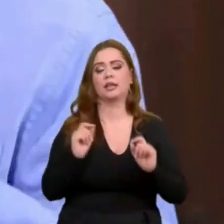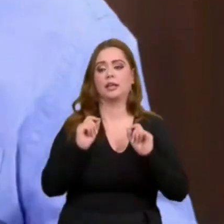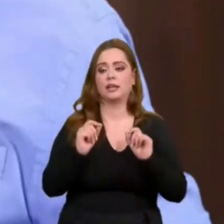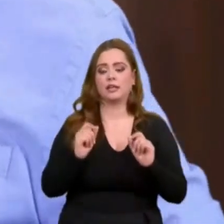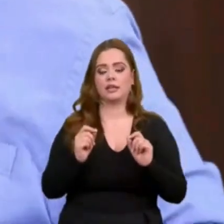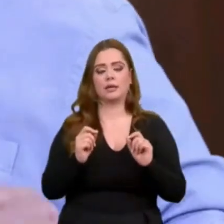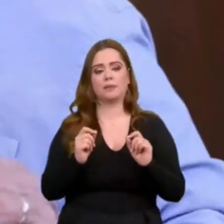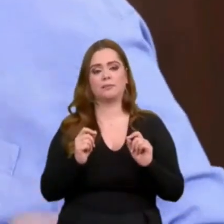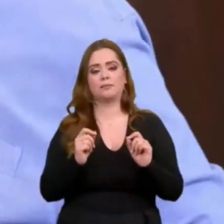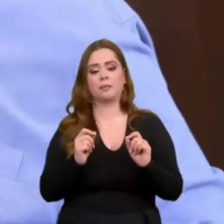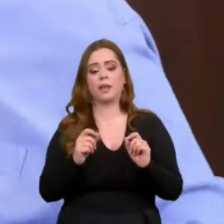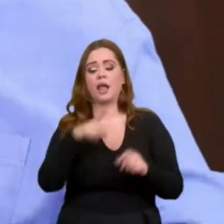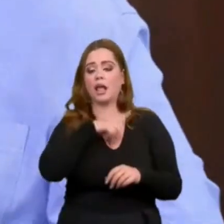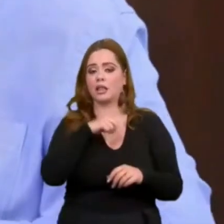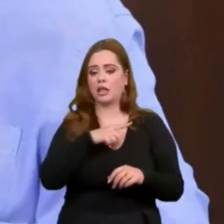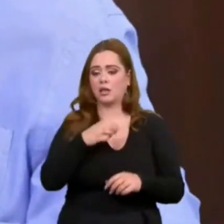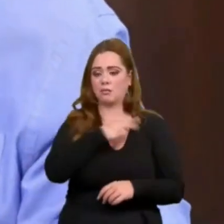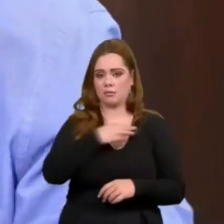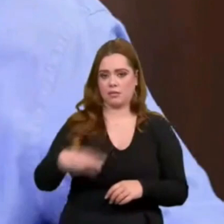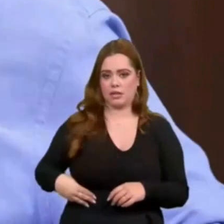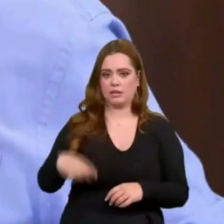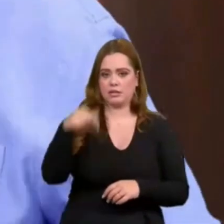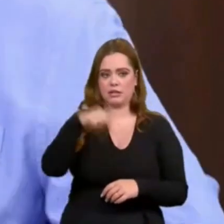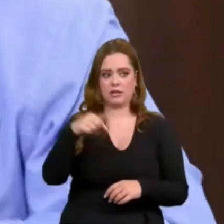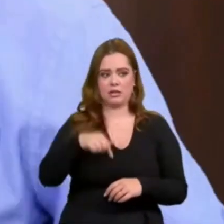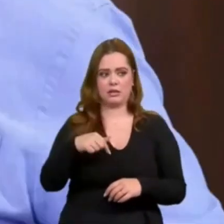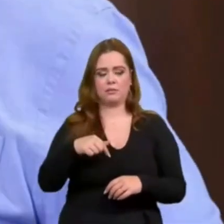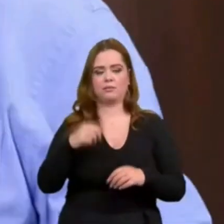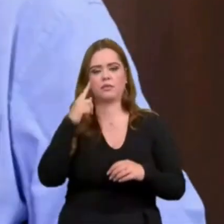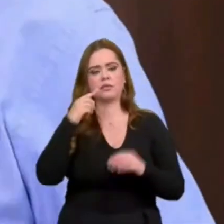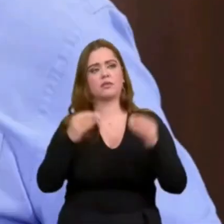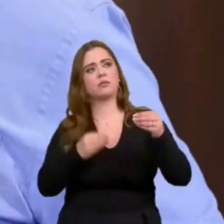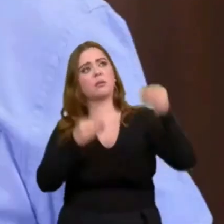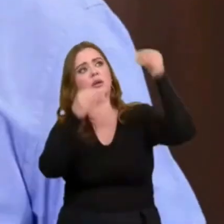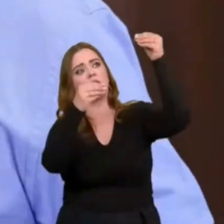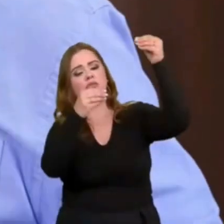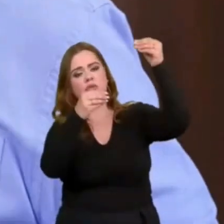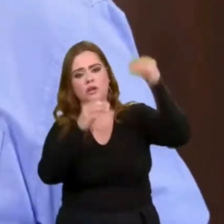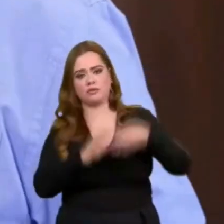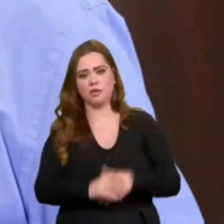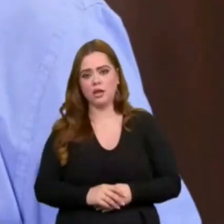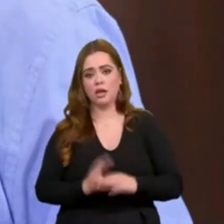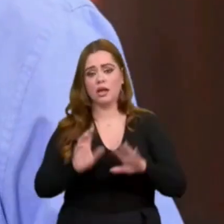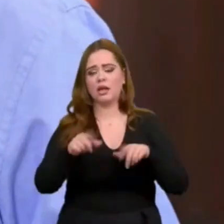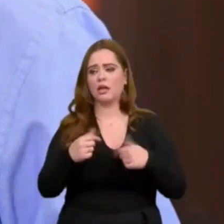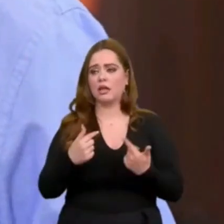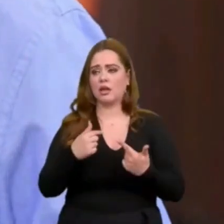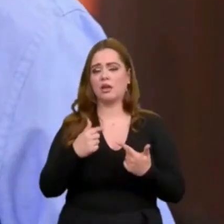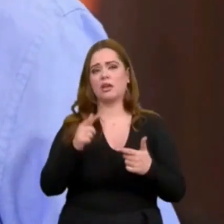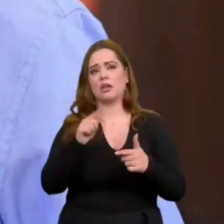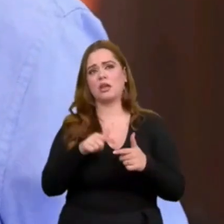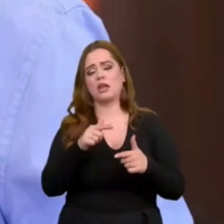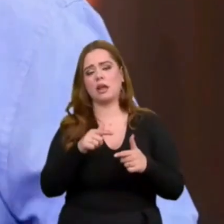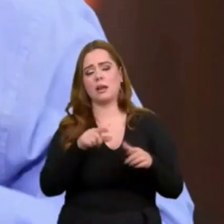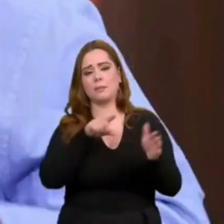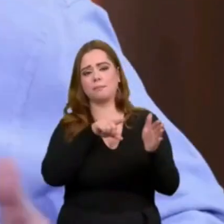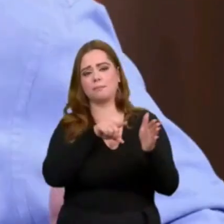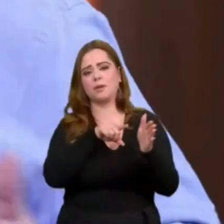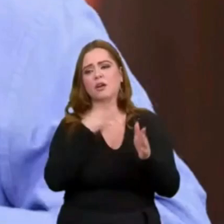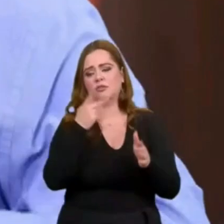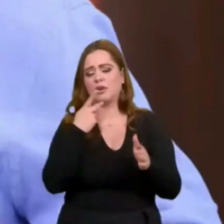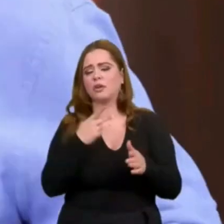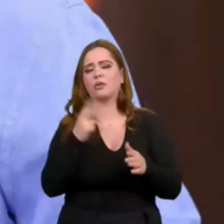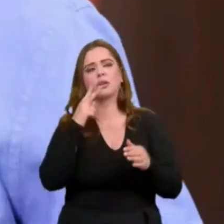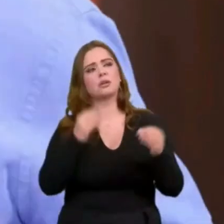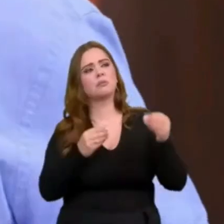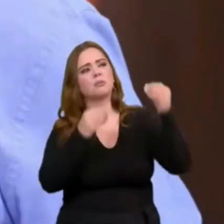radiografia dela para mostrar. Presidente, é uma coisa simples. Eu fui para o céu depois que eu operei, porque a gente pensa que não vai ficar bom. Com